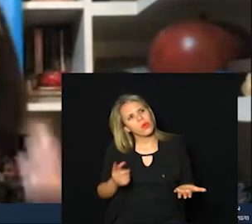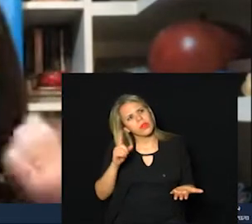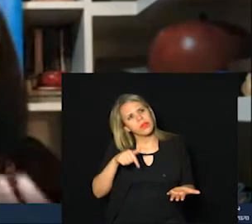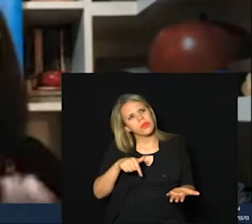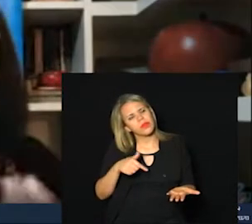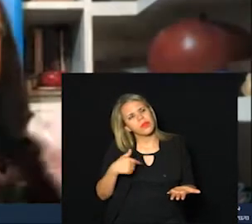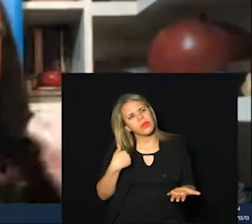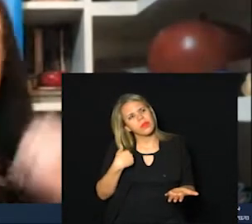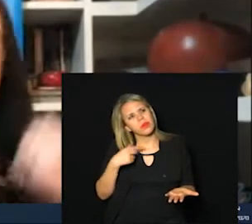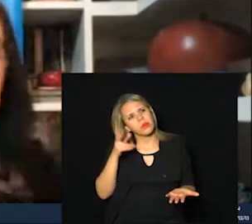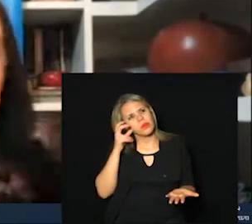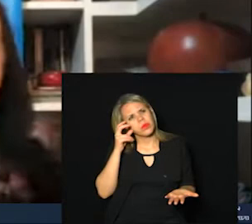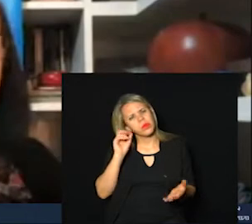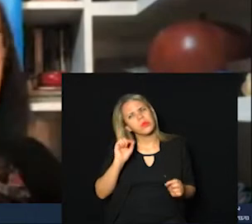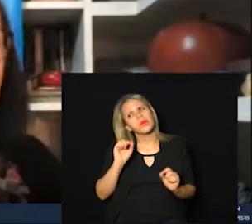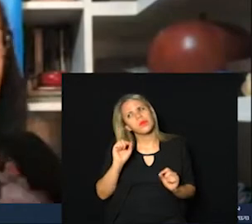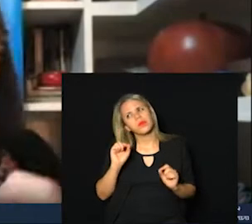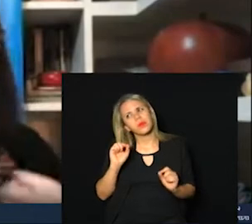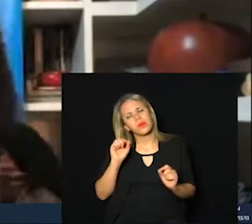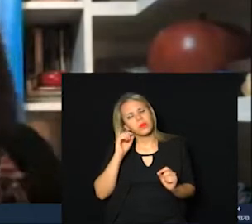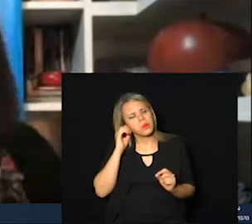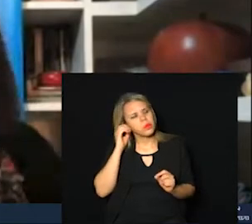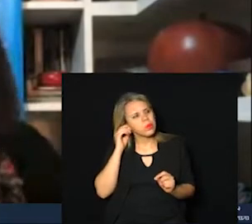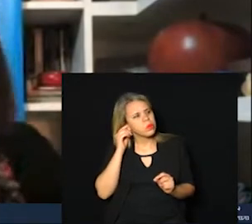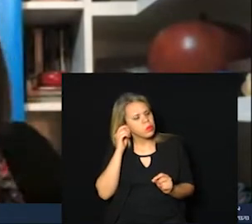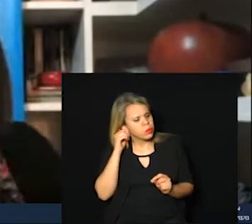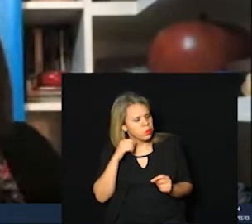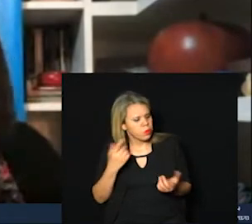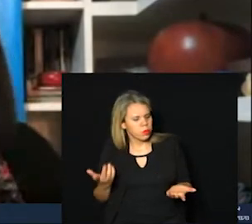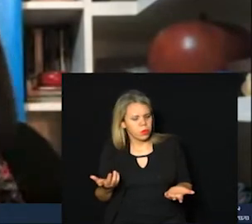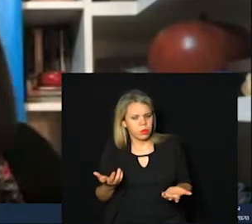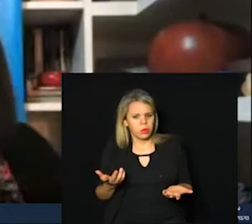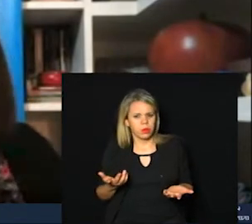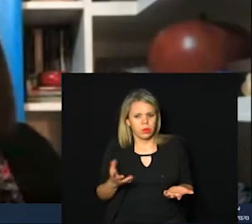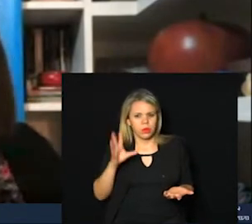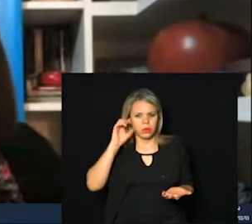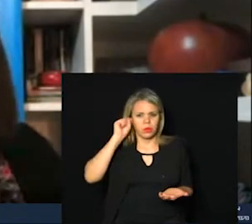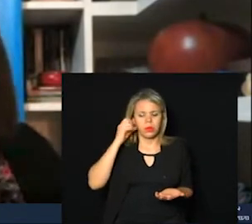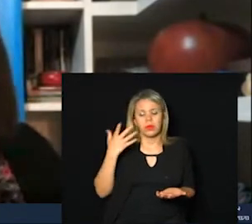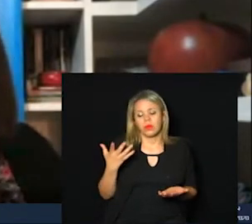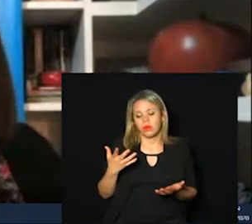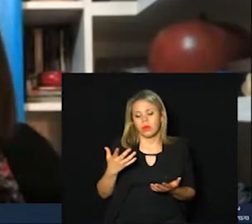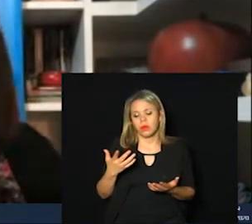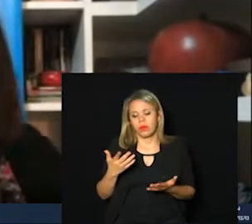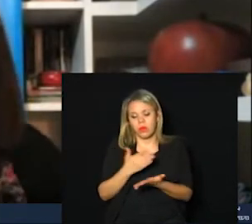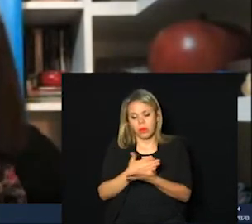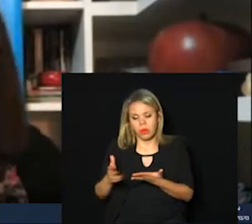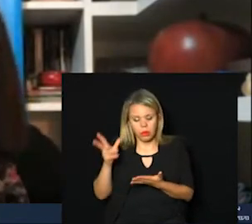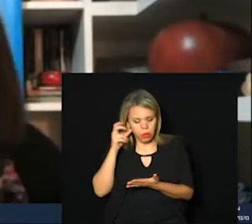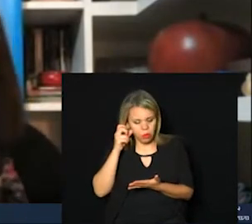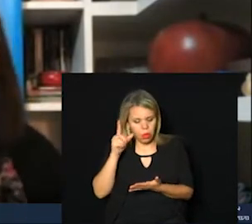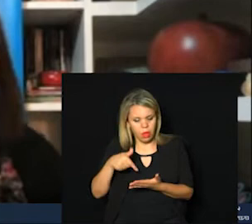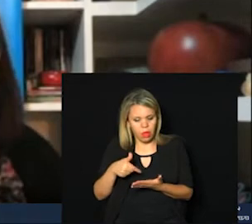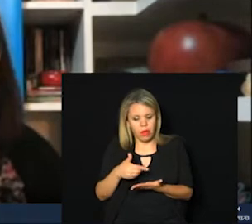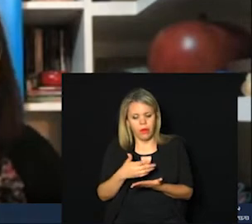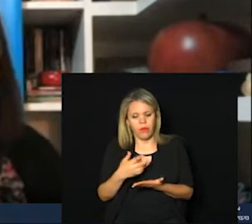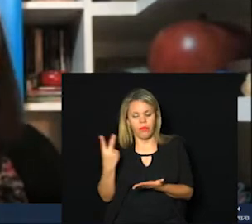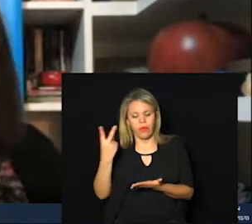eu estou ouvindo. Então, ouvir para compreender é um princípio muito